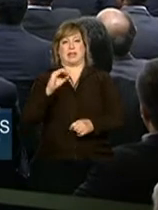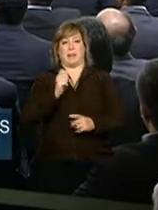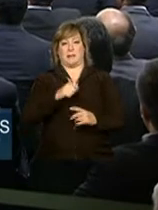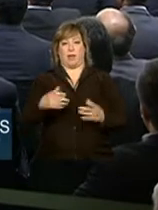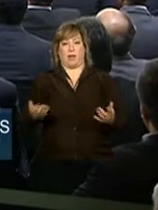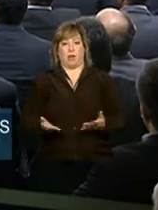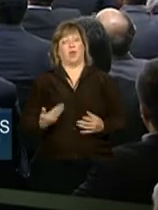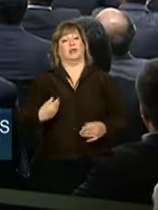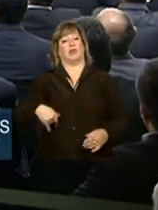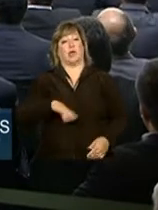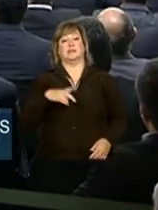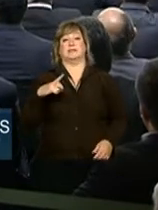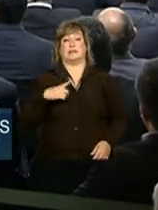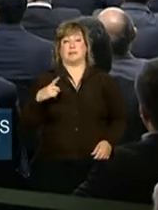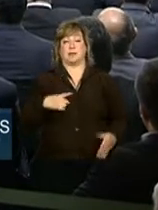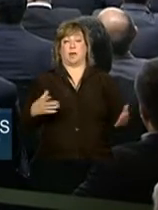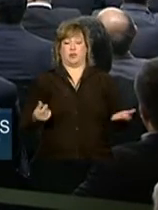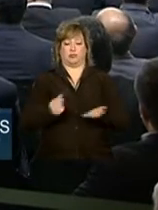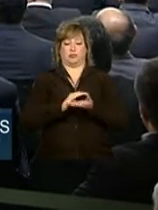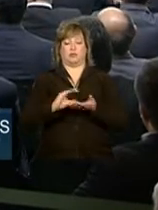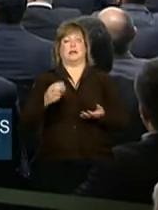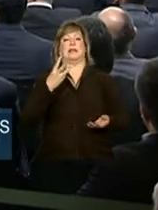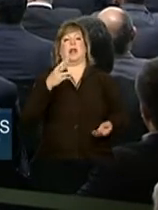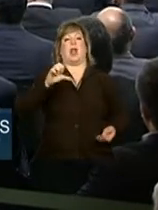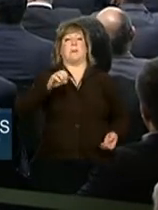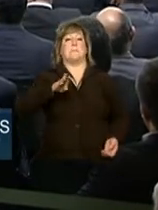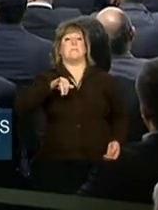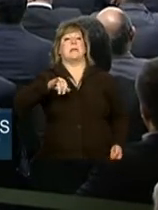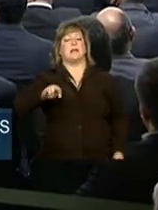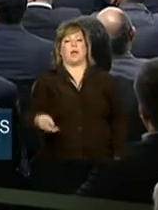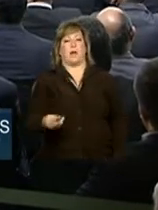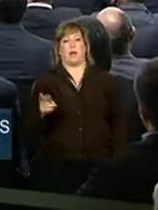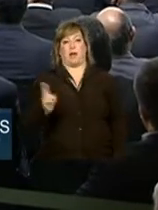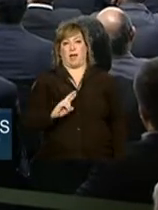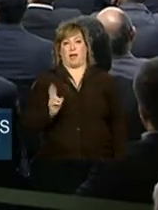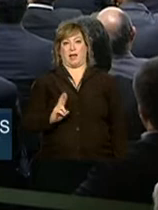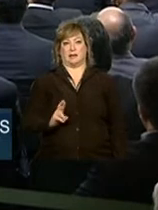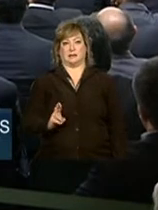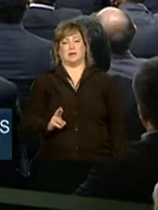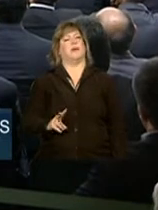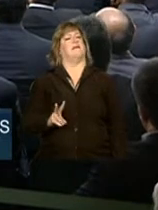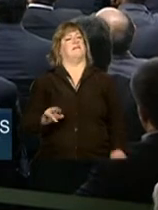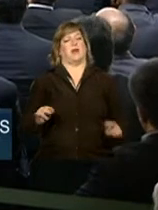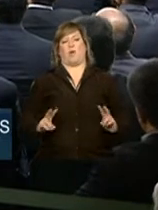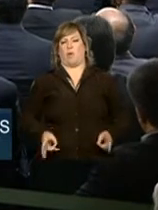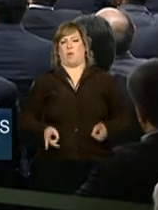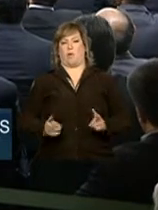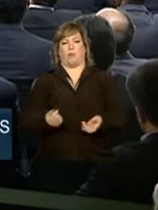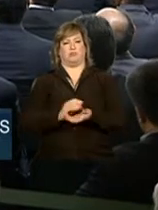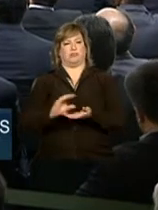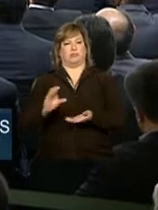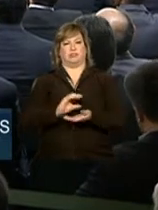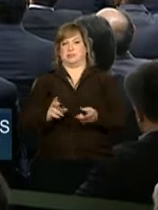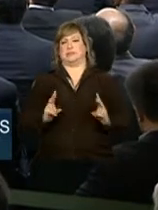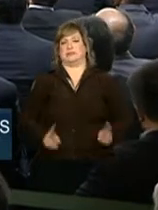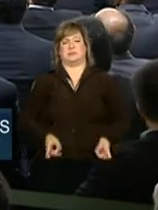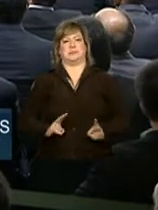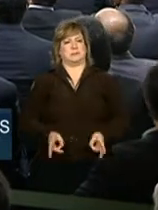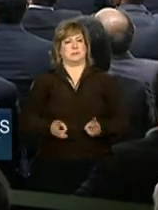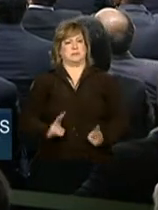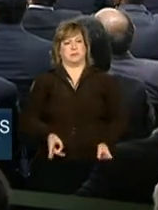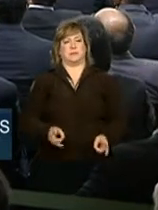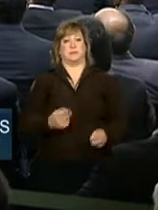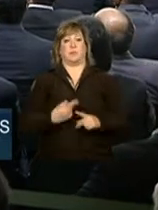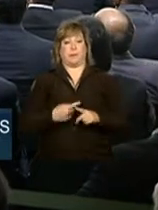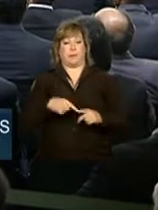nós tenhamos investido 39 bilhões de reais. E vamos continuar investindo sistematicamente,